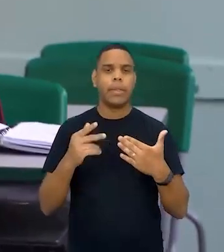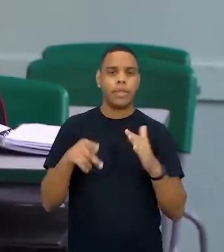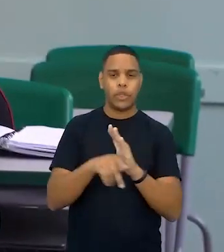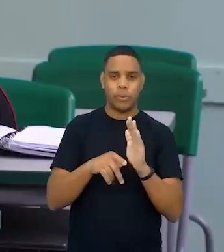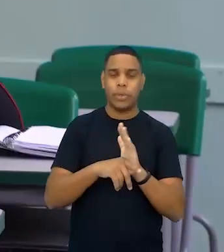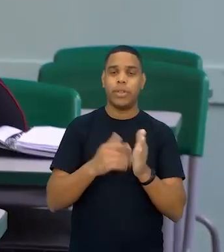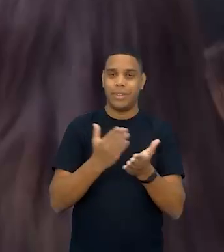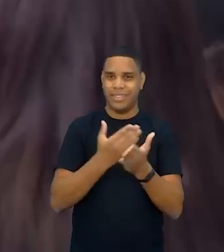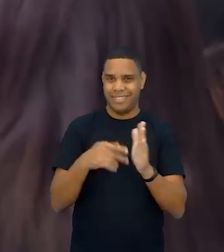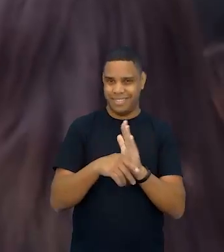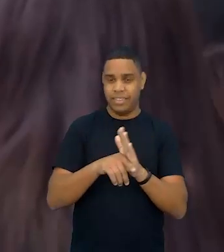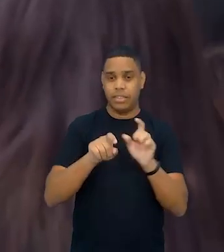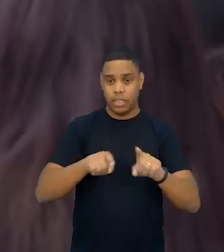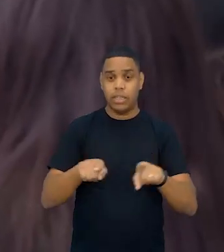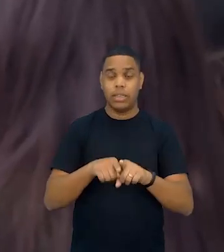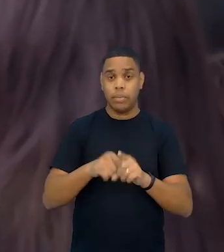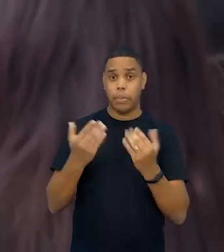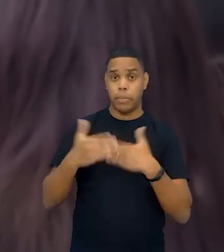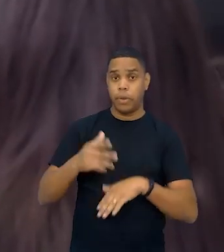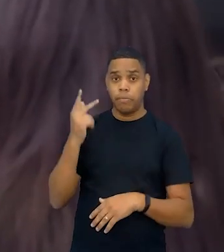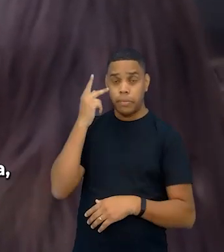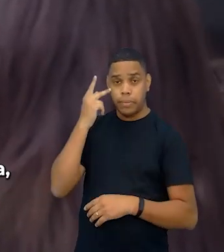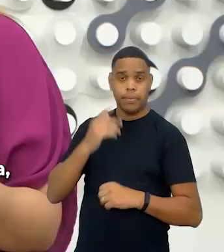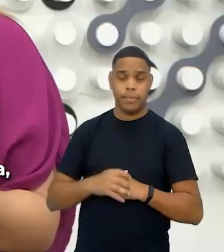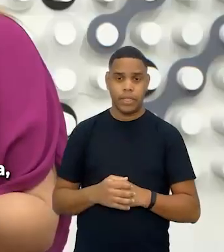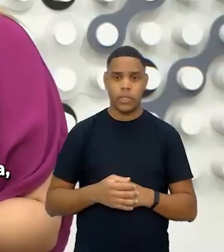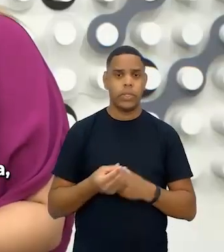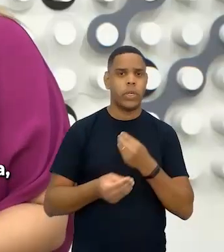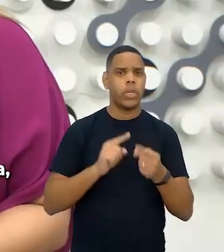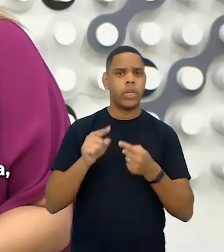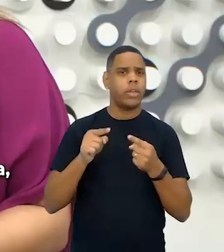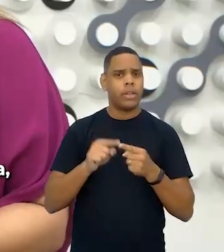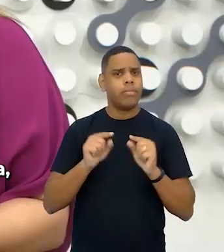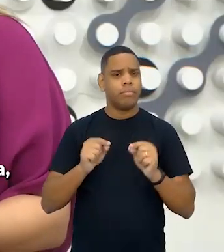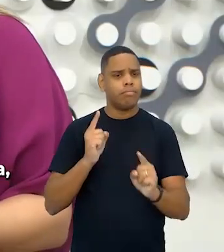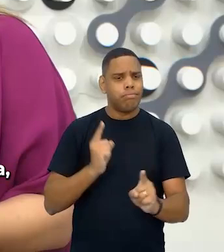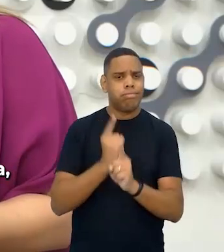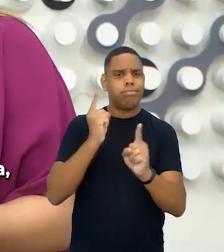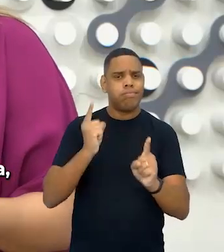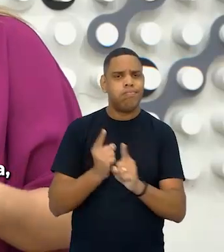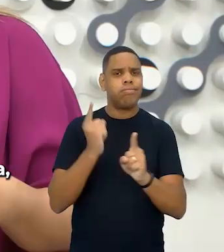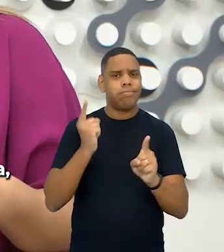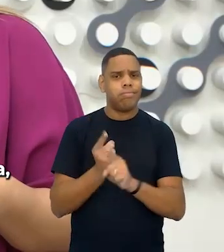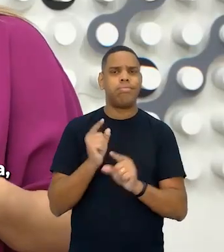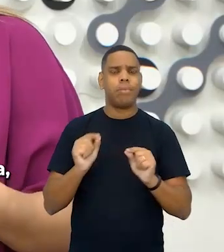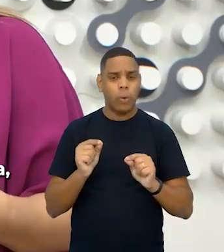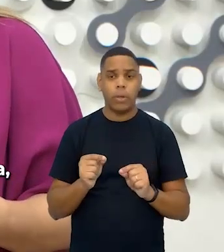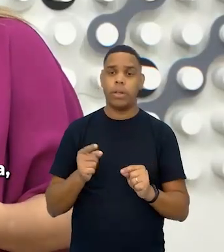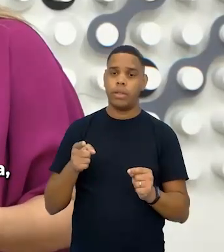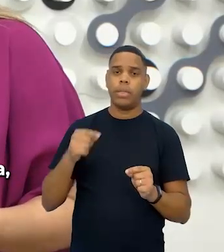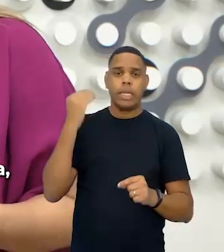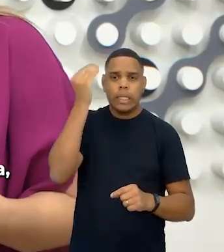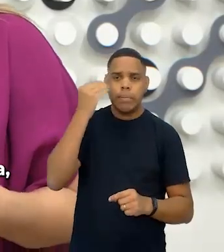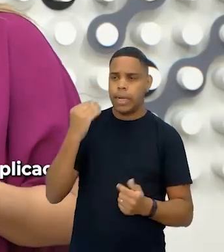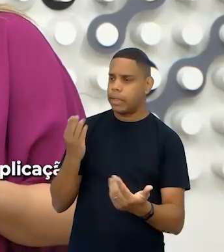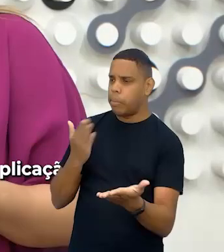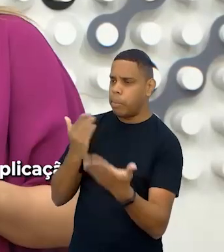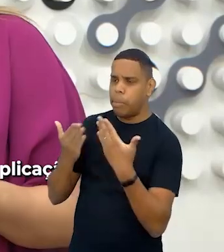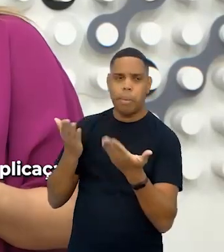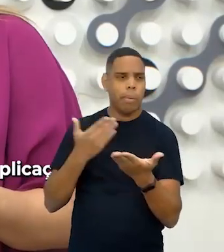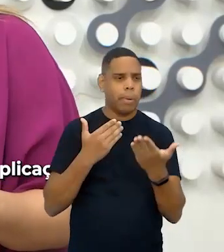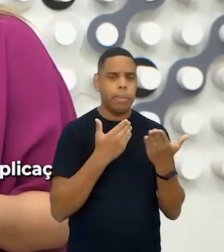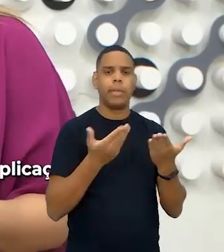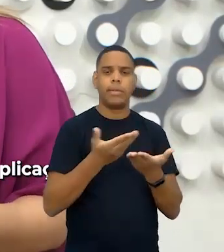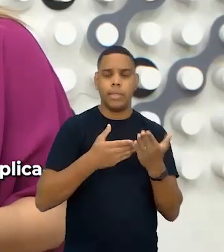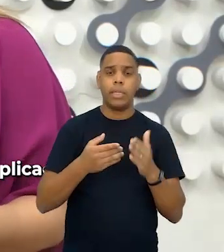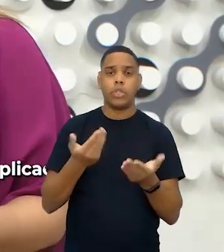no material digital e no resultado da prova paulista. Qual que é o objetivo desses encontros formativos? Que a gente troque experiência, que a gente